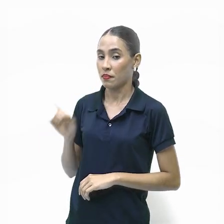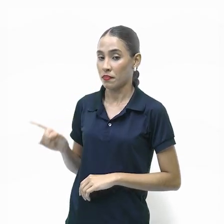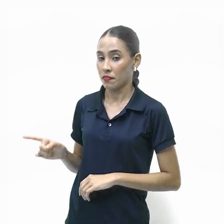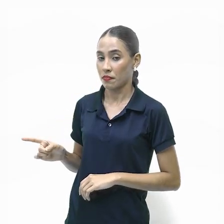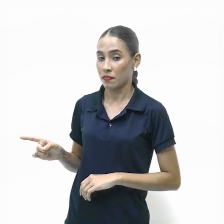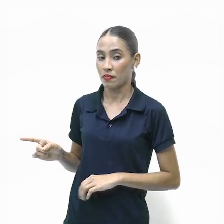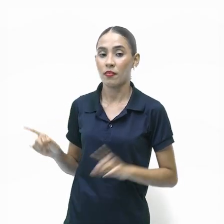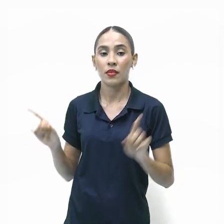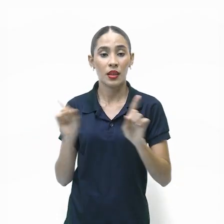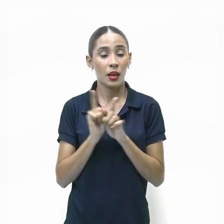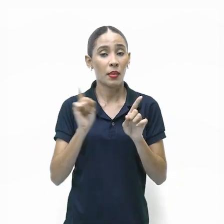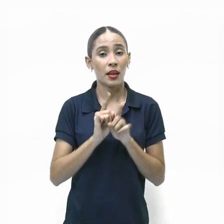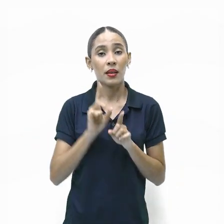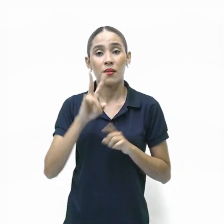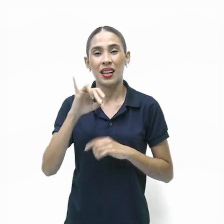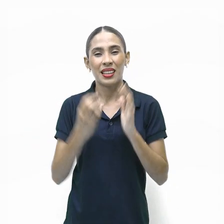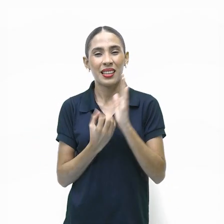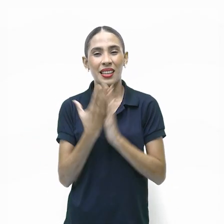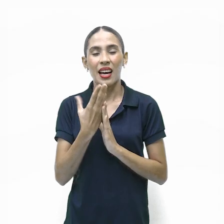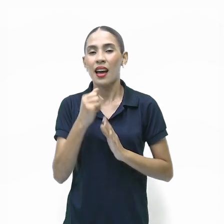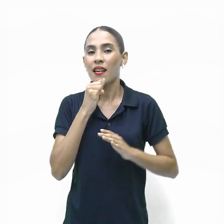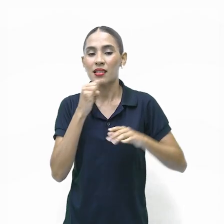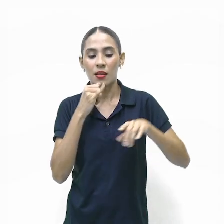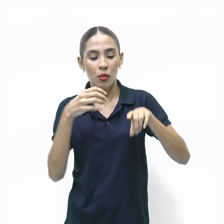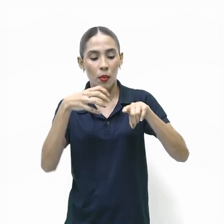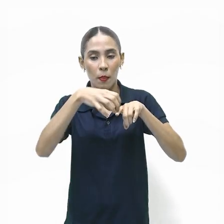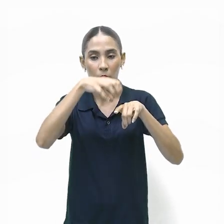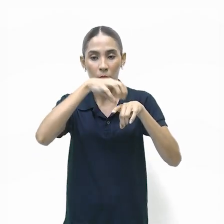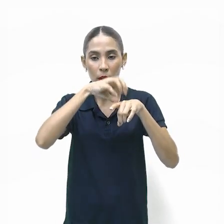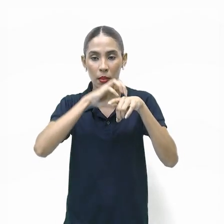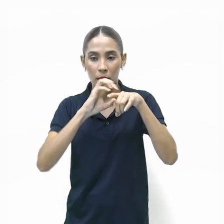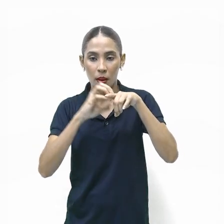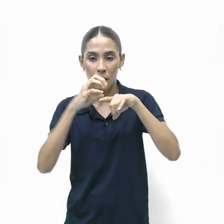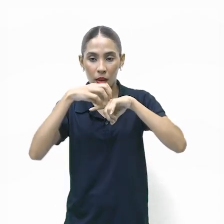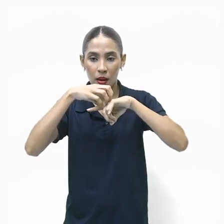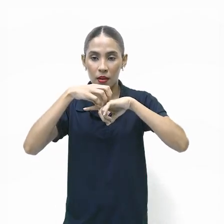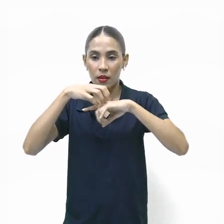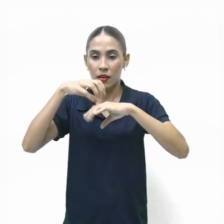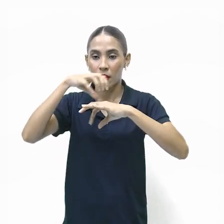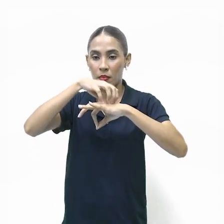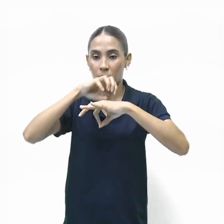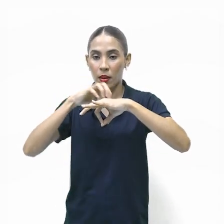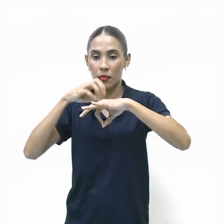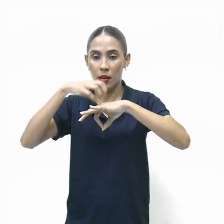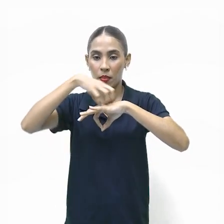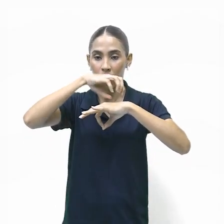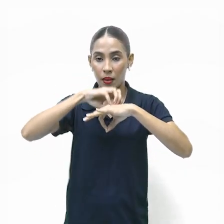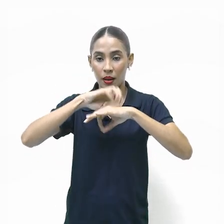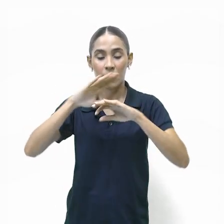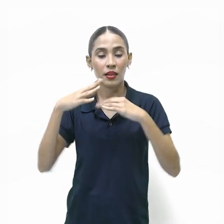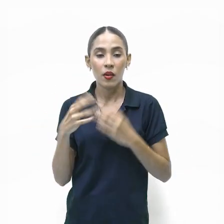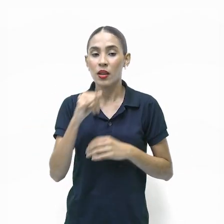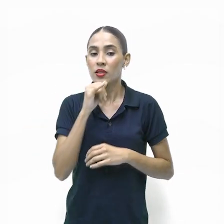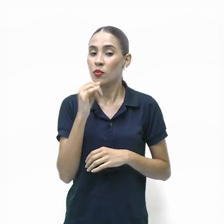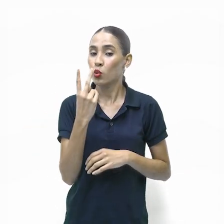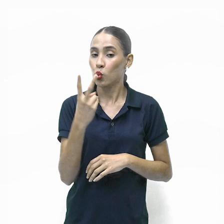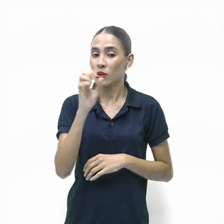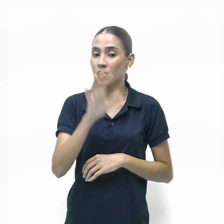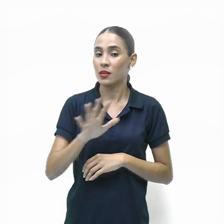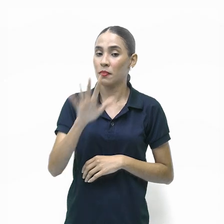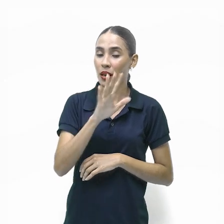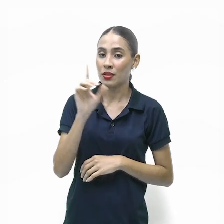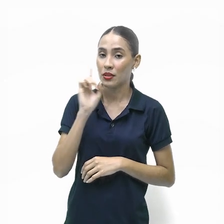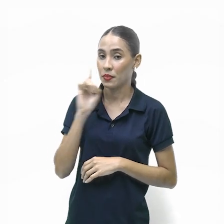e aquelas que vão formar verrugas na superfície da pele, tá certo? Então a gente observa essas duas